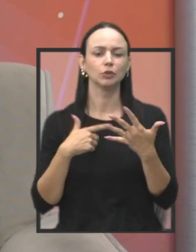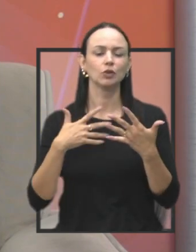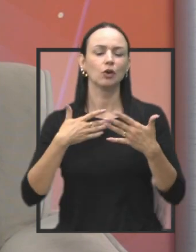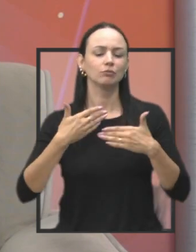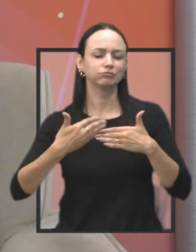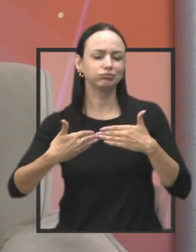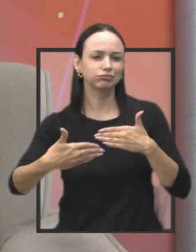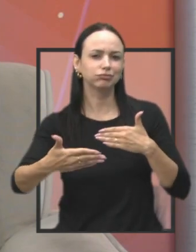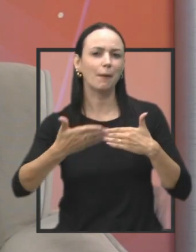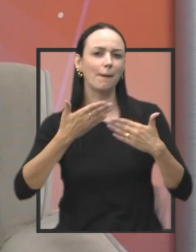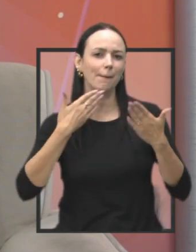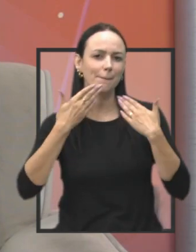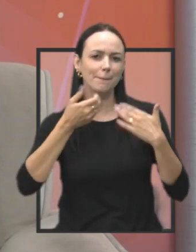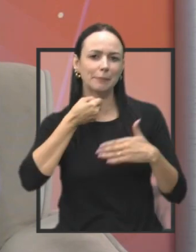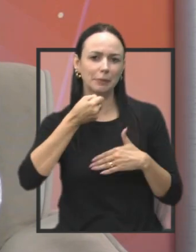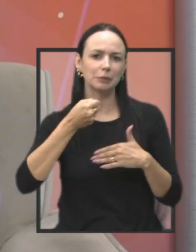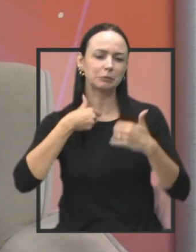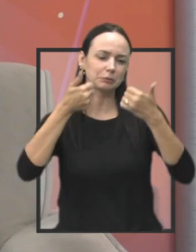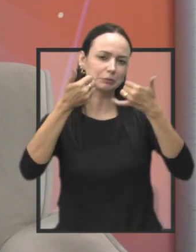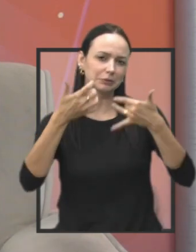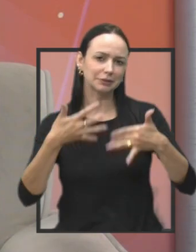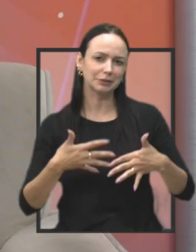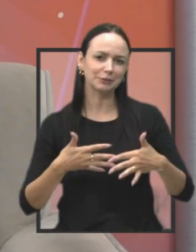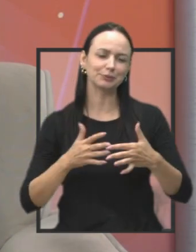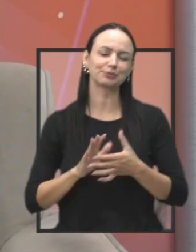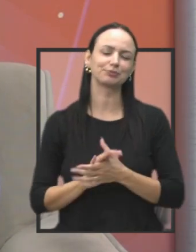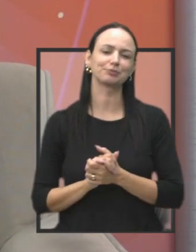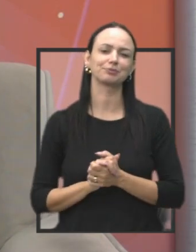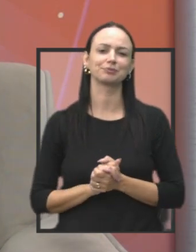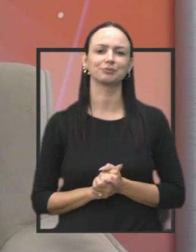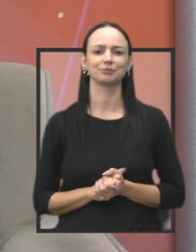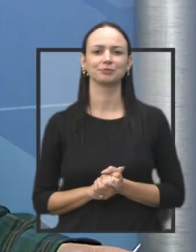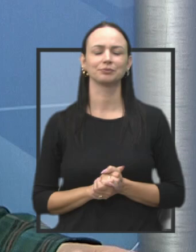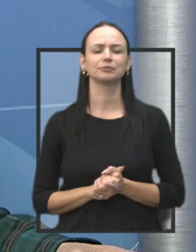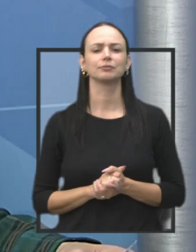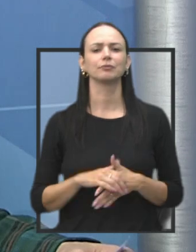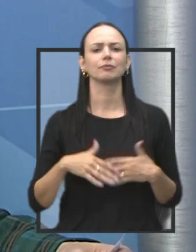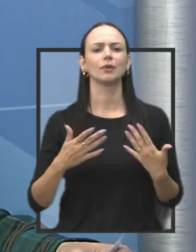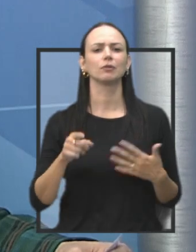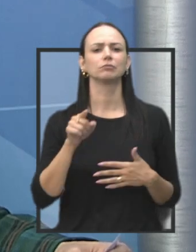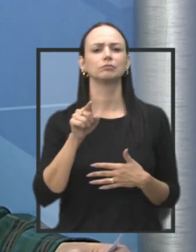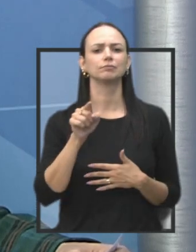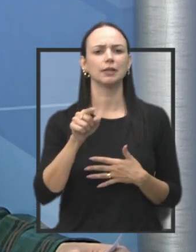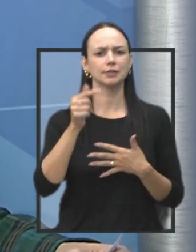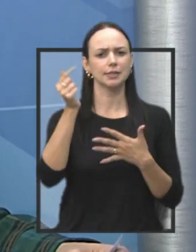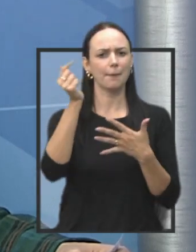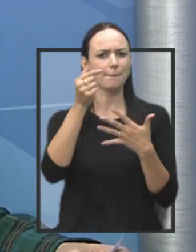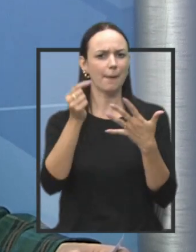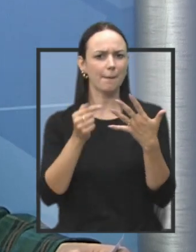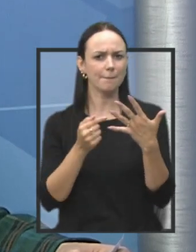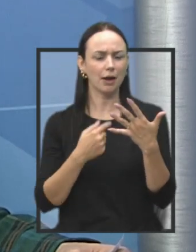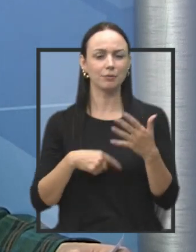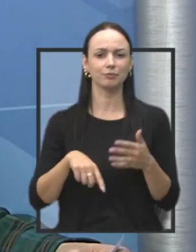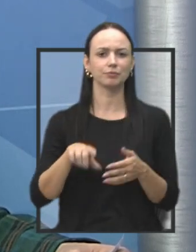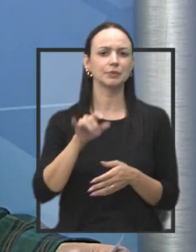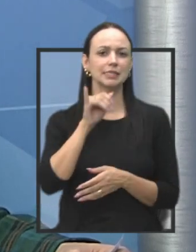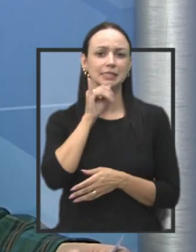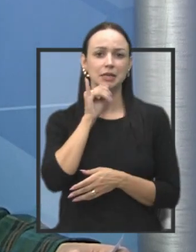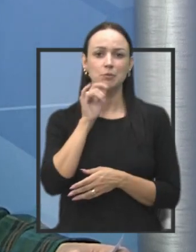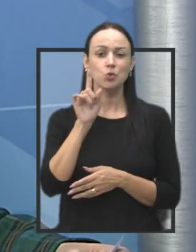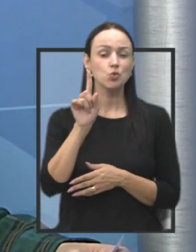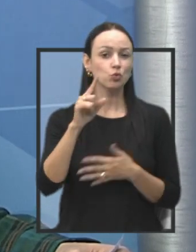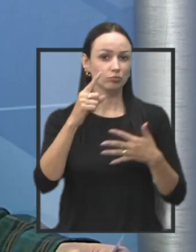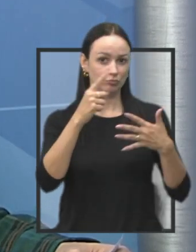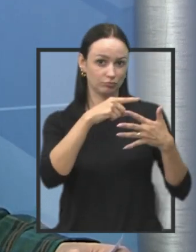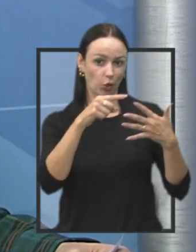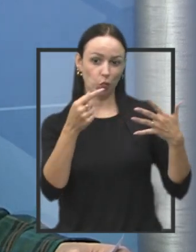transcorrendo aí durante a nossa entrevista, certo? E desses itens, Júnior, apenas um, se a pessoa se enquadrar em